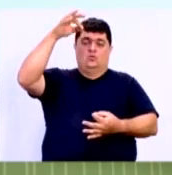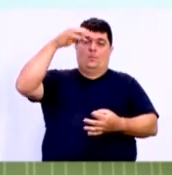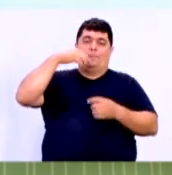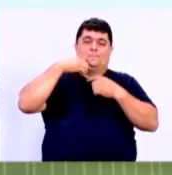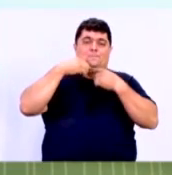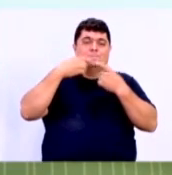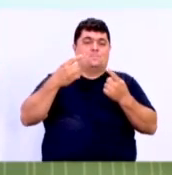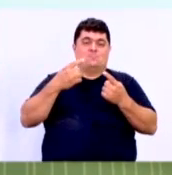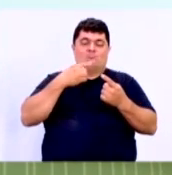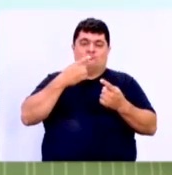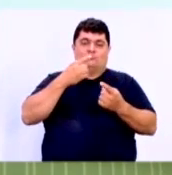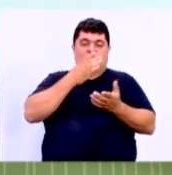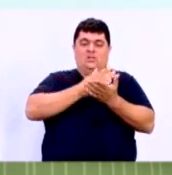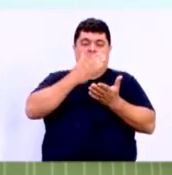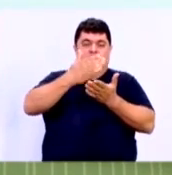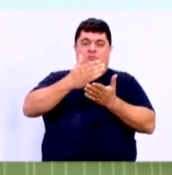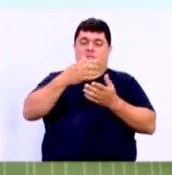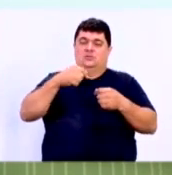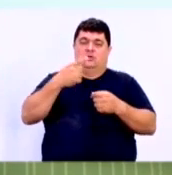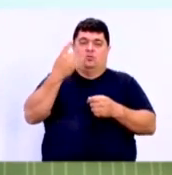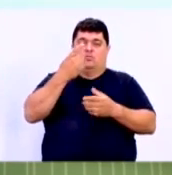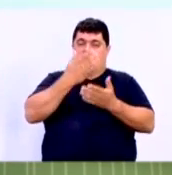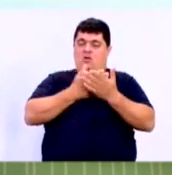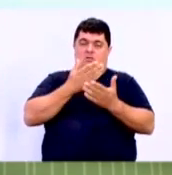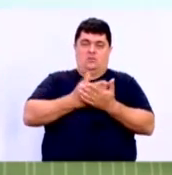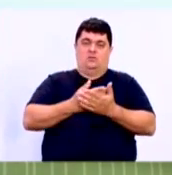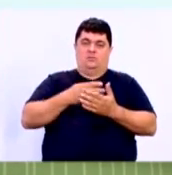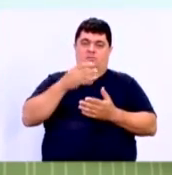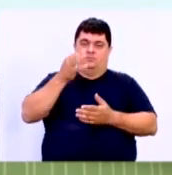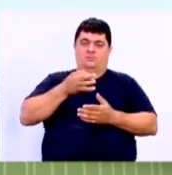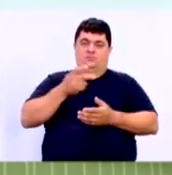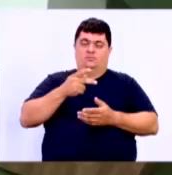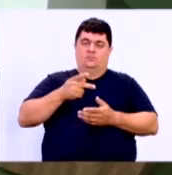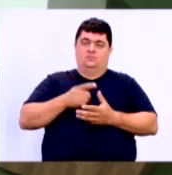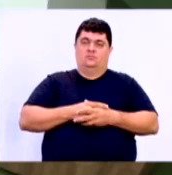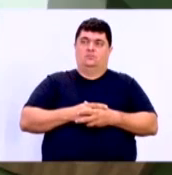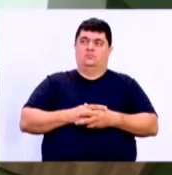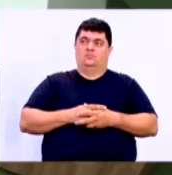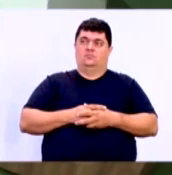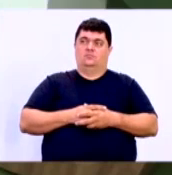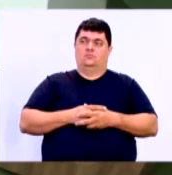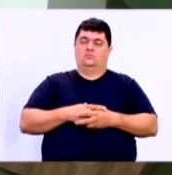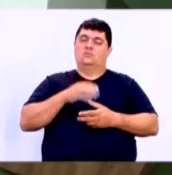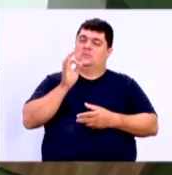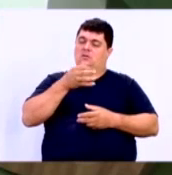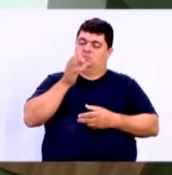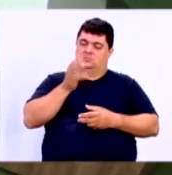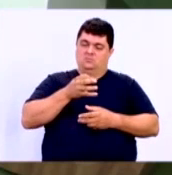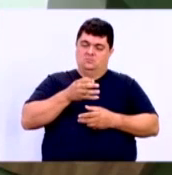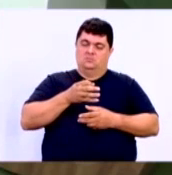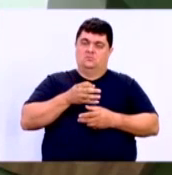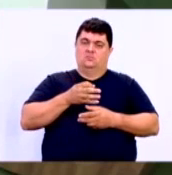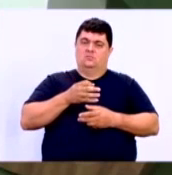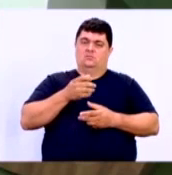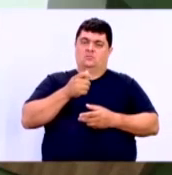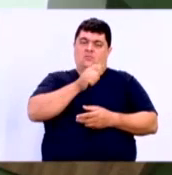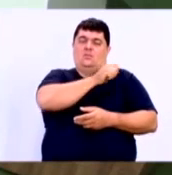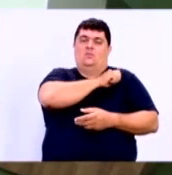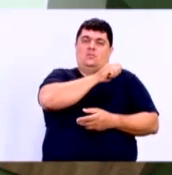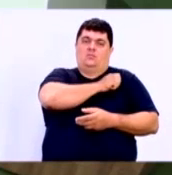poderia dividir em 2 aulas. Tem que ser em uma aula só. Né, professor? Com certeza, professor. A